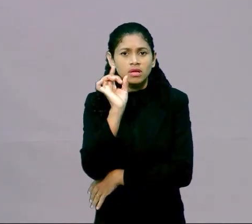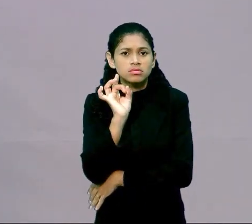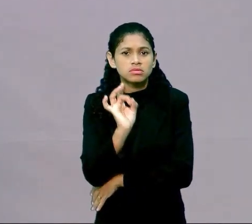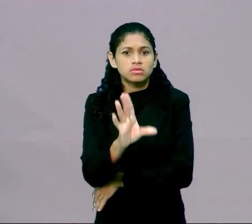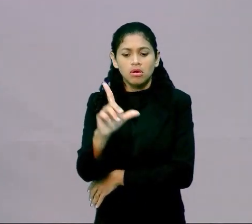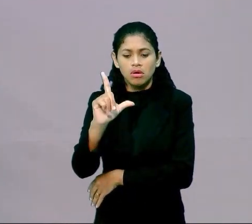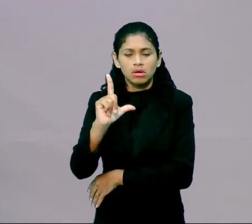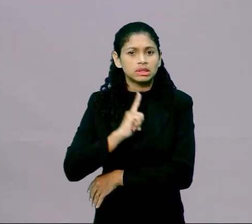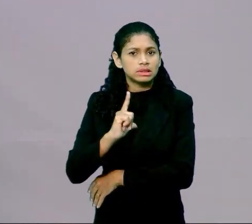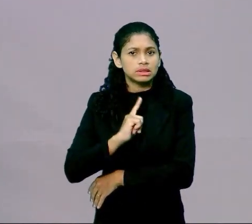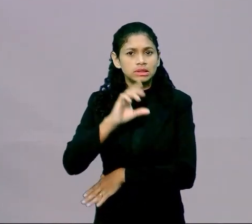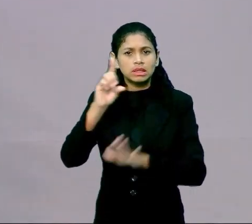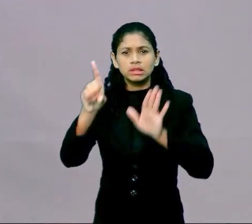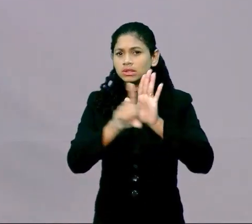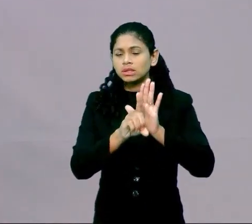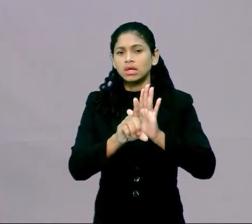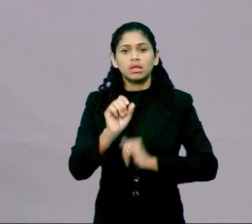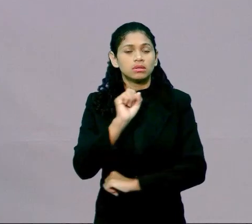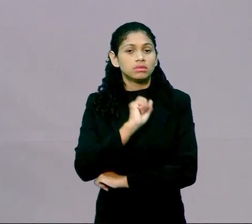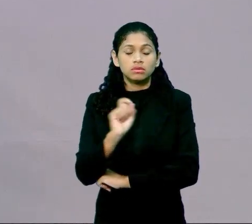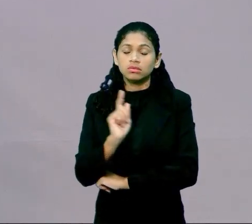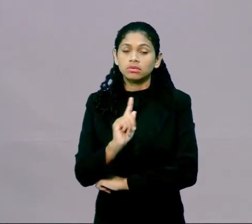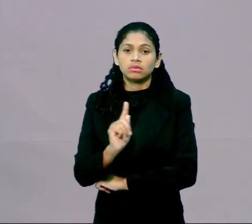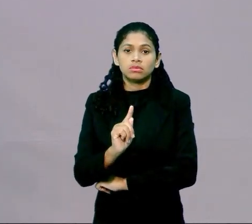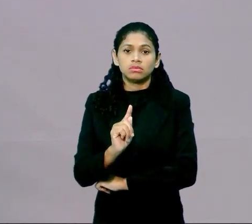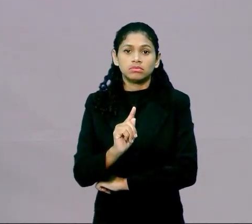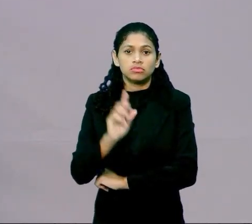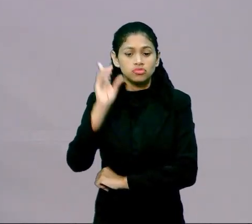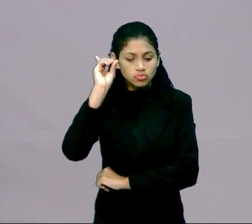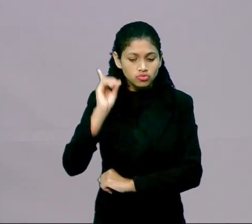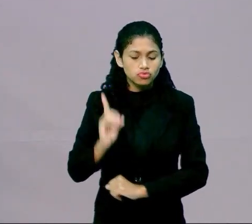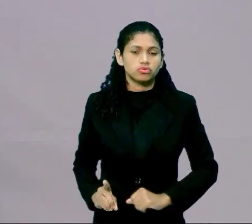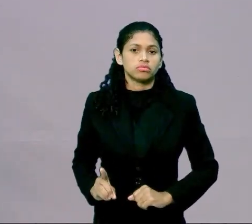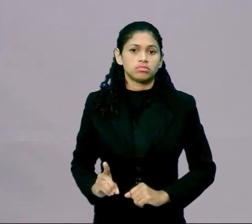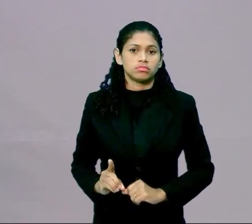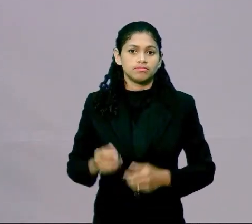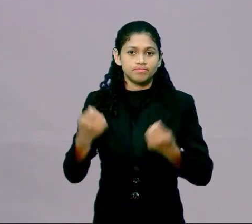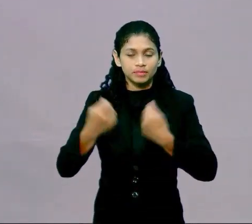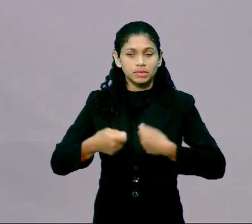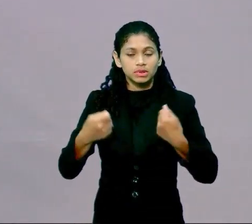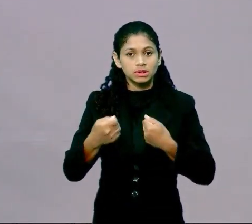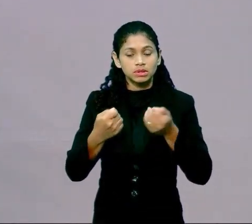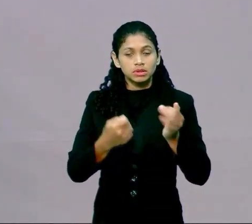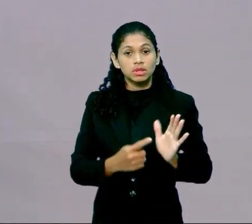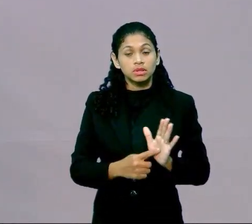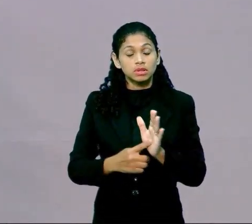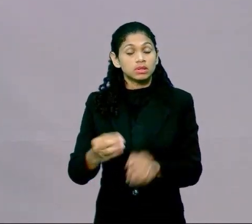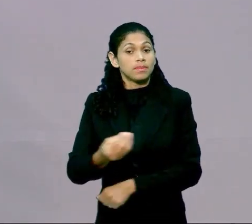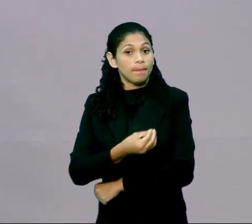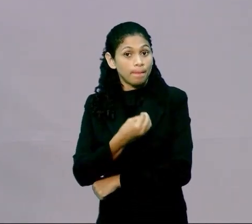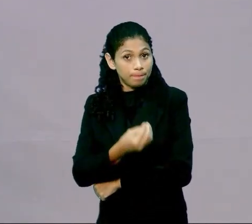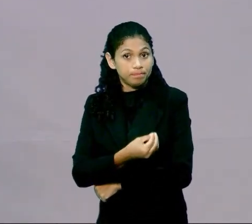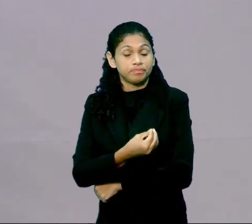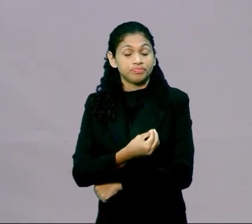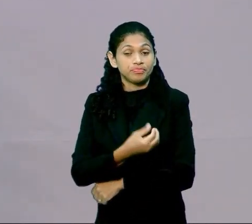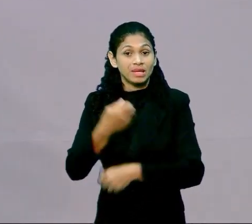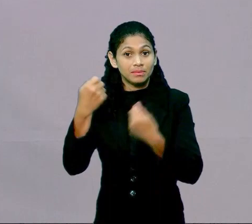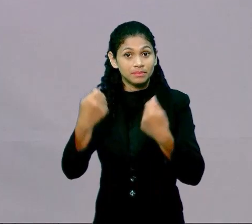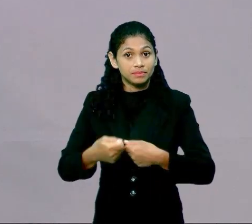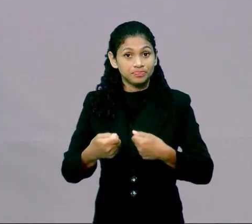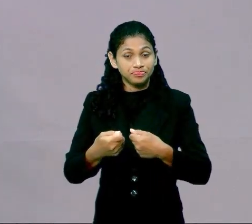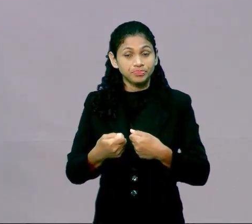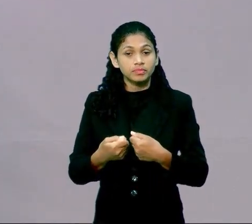temos direitos a muita coisa, mas esses direitos eles precisam se tornar existenciais, eles precisam